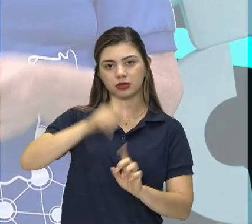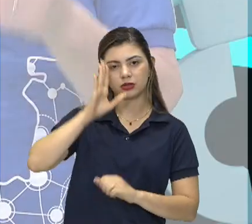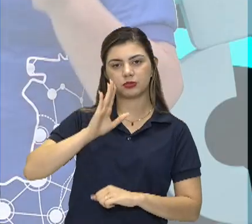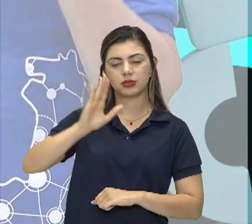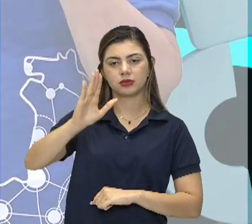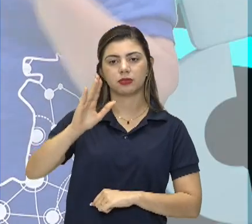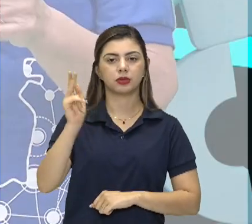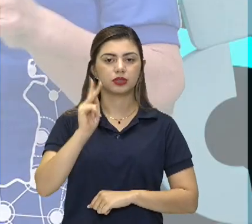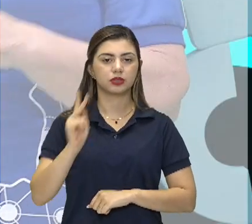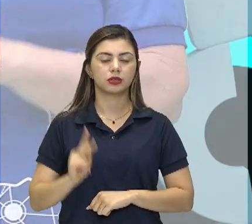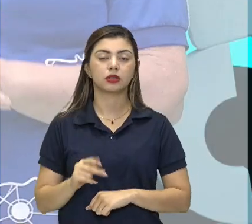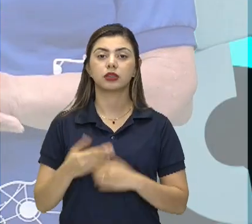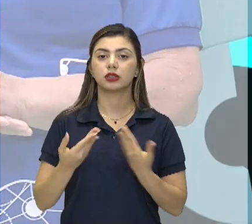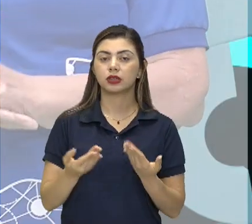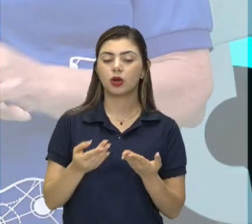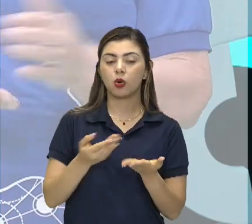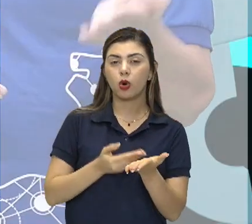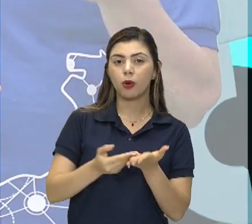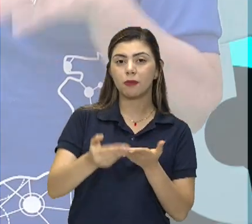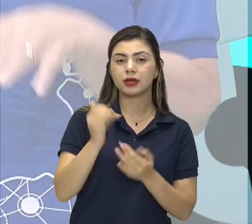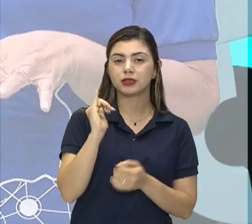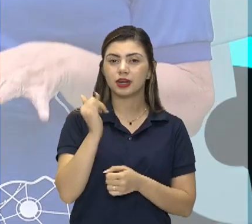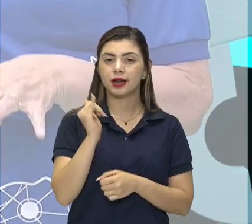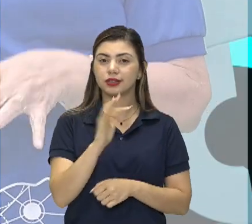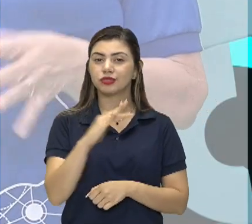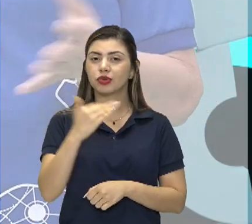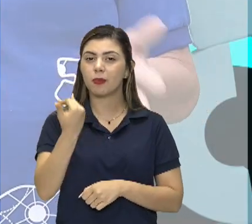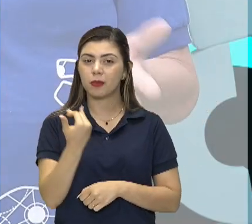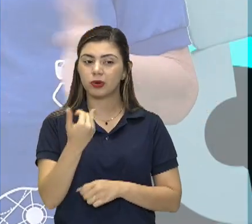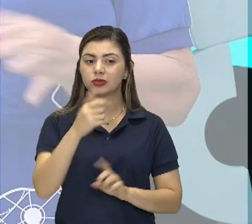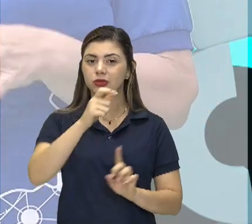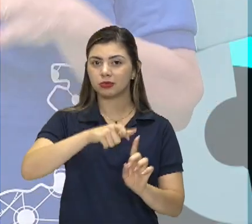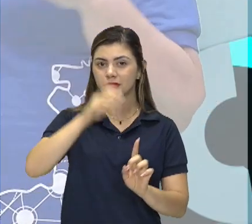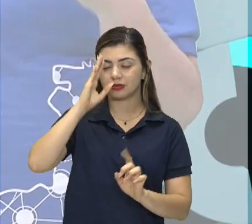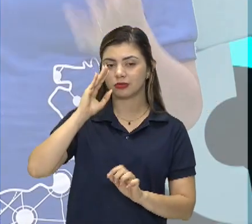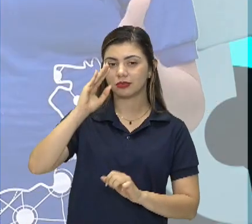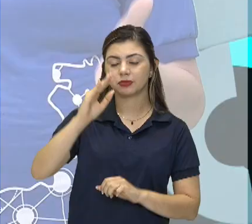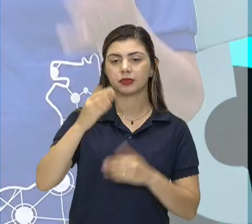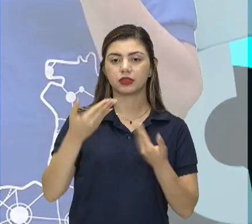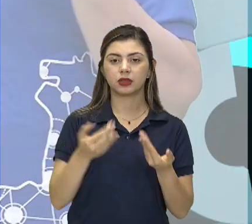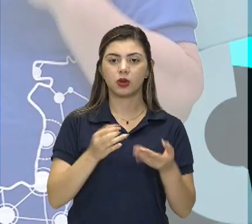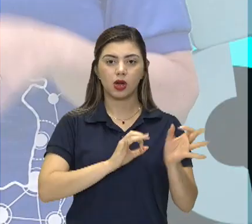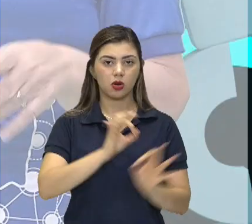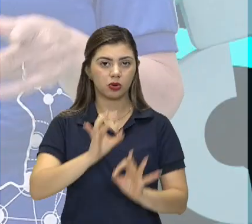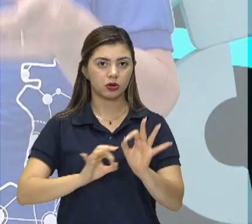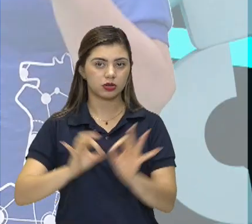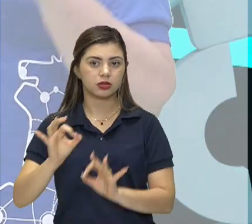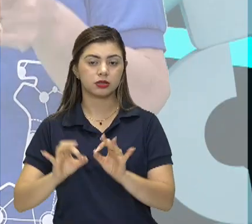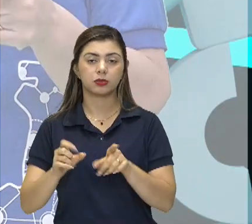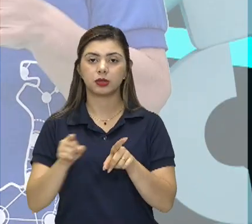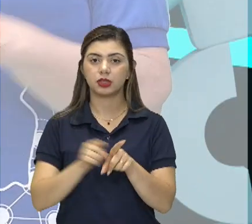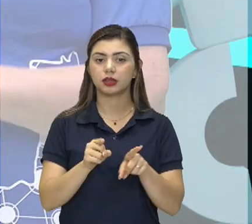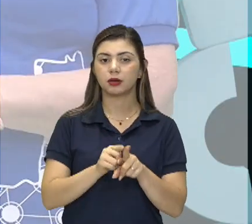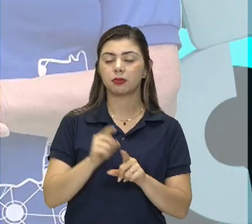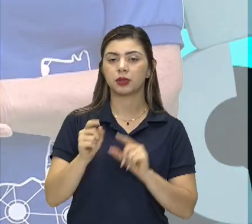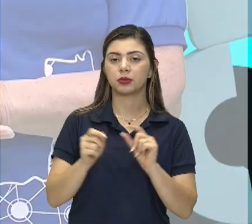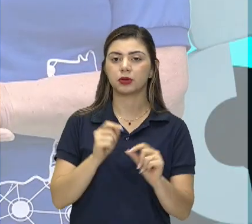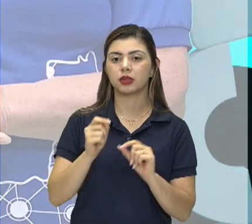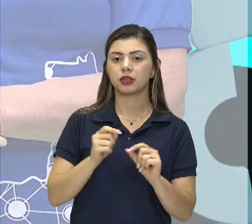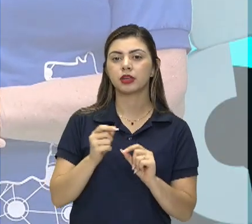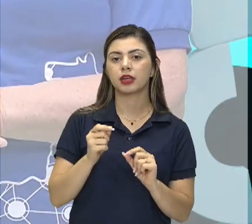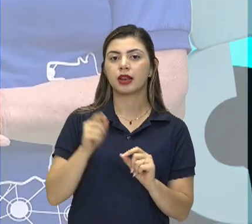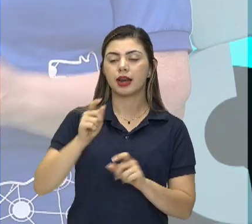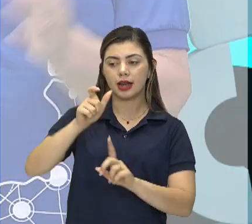narrativa começará pela sua morte. A ordenação e a organização, bem como as visões sobre as